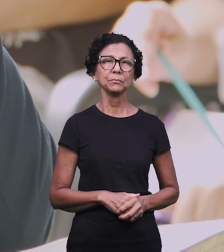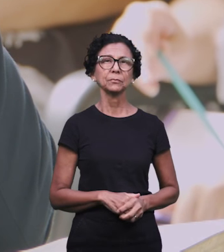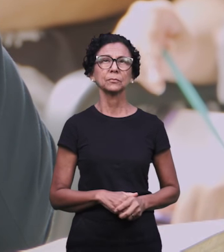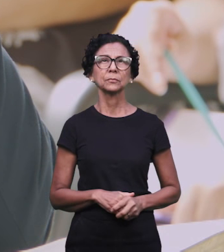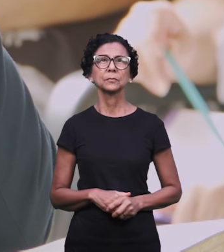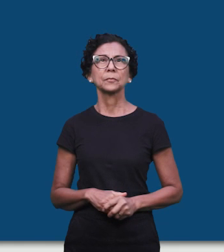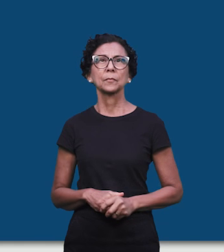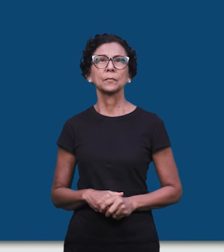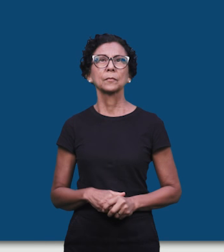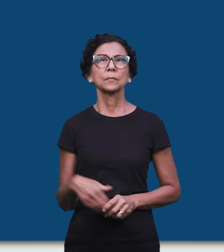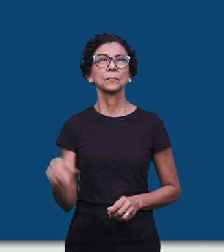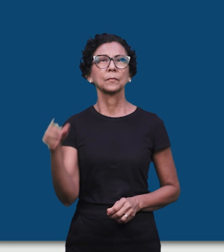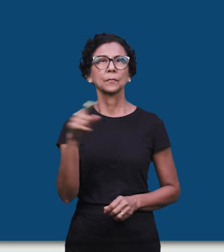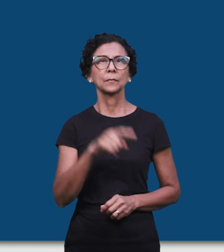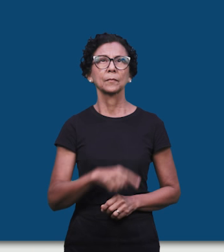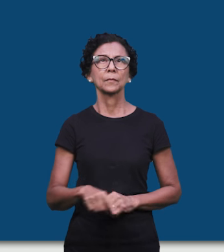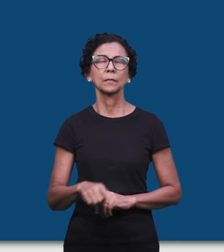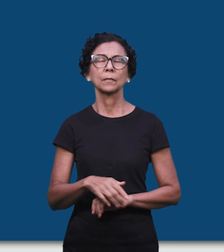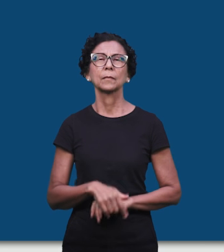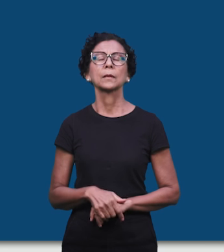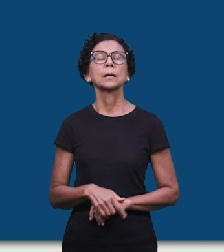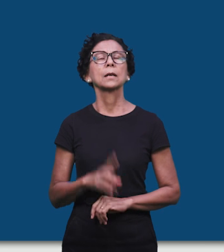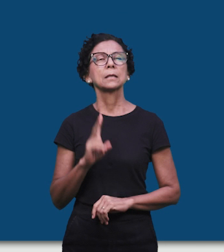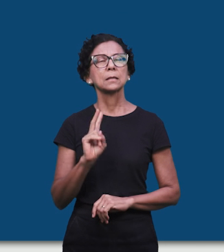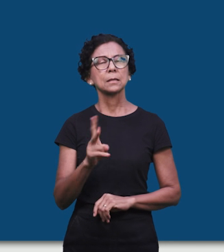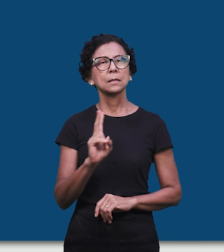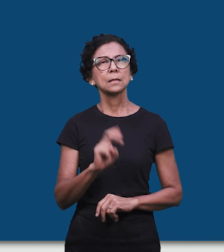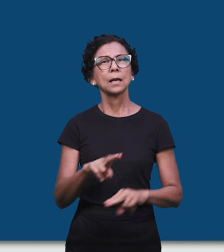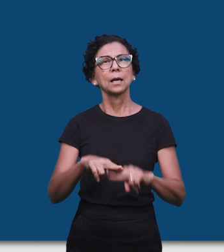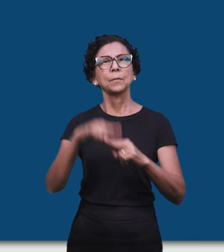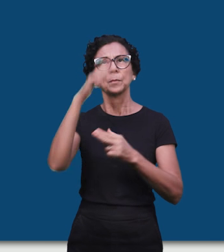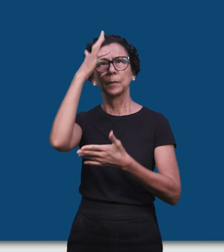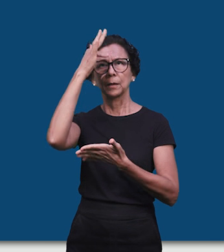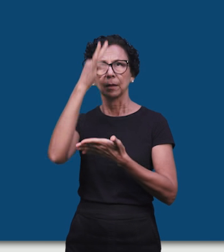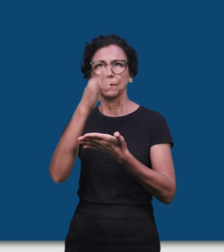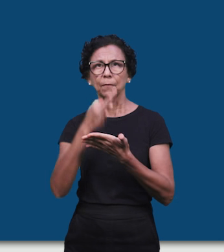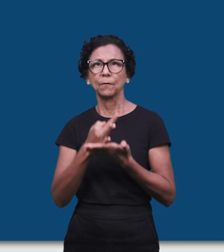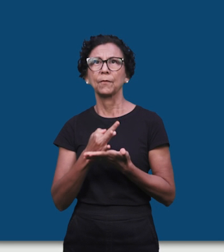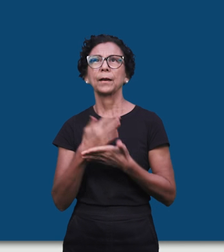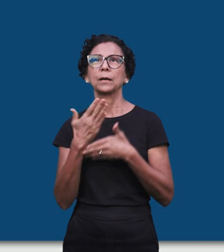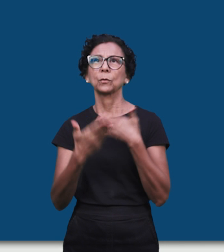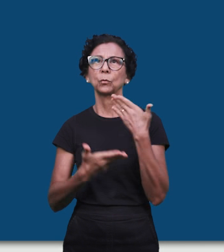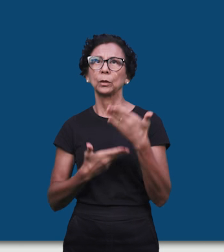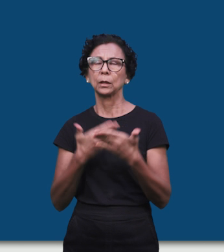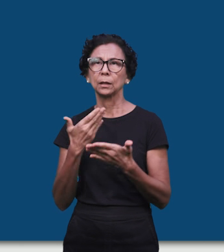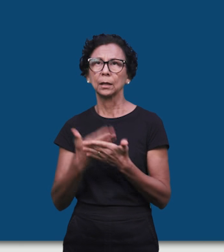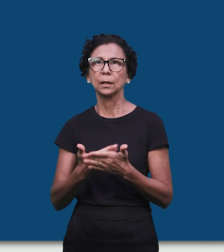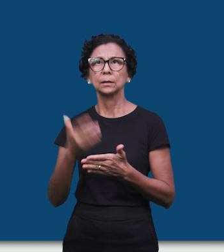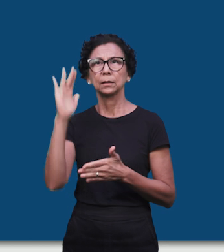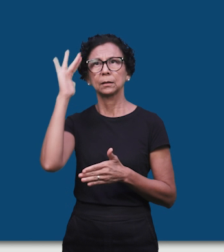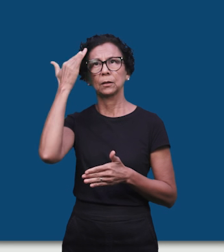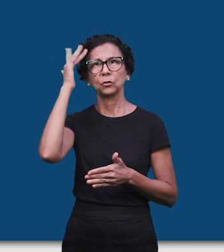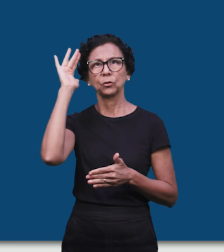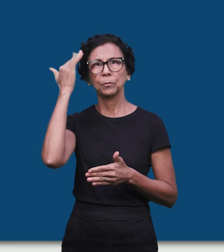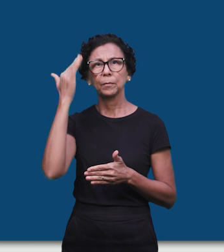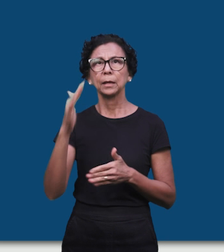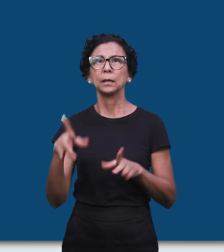Timóteo 1,19. Vamos todos juntos. Conservando a fé e a boa